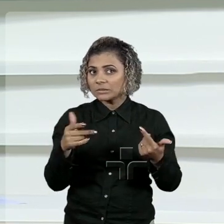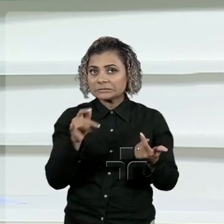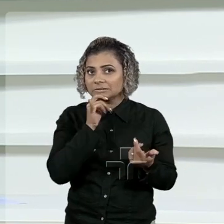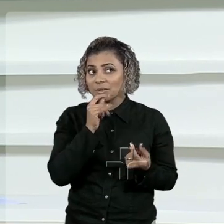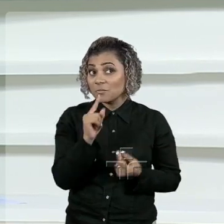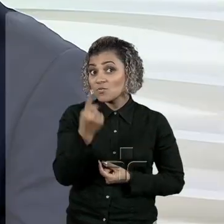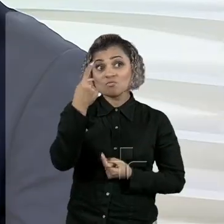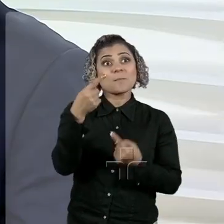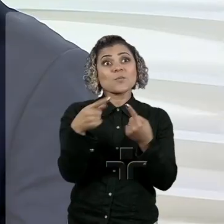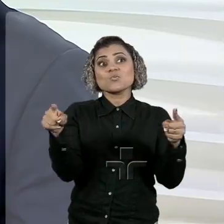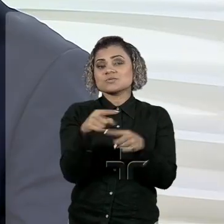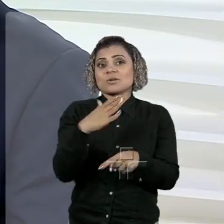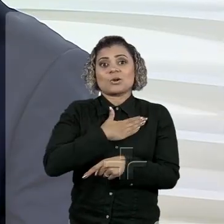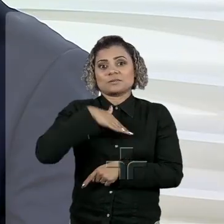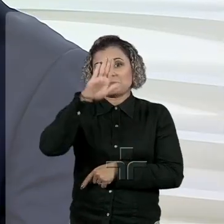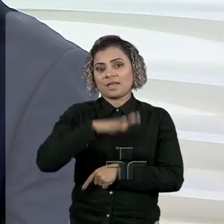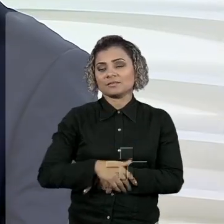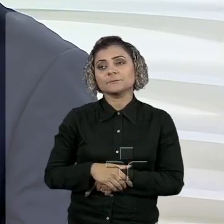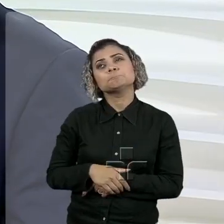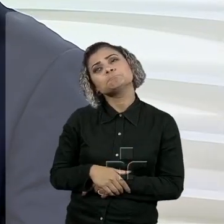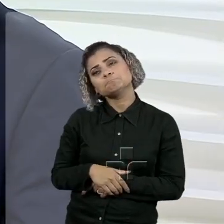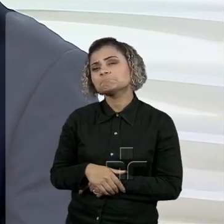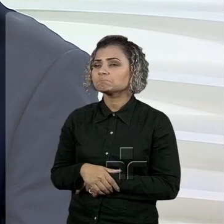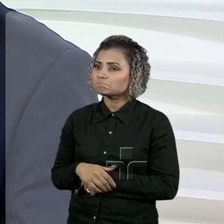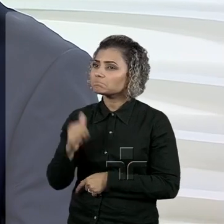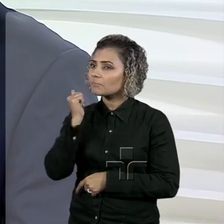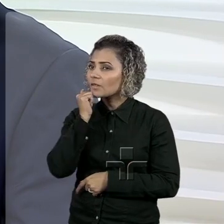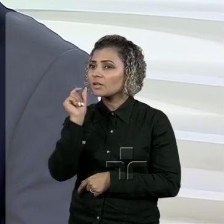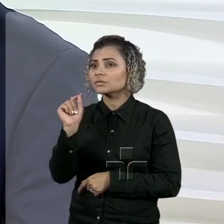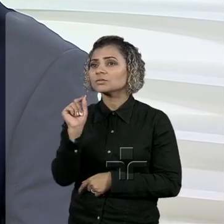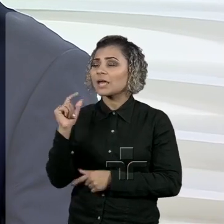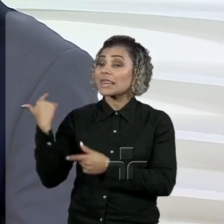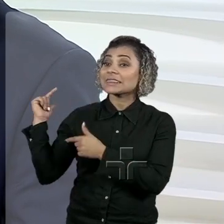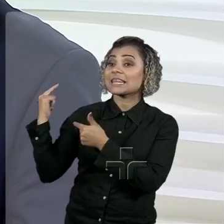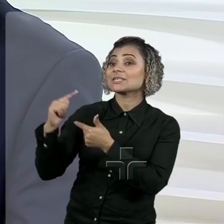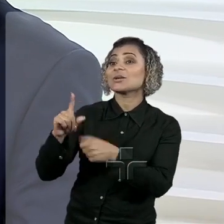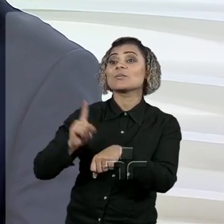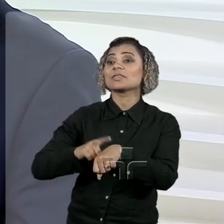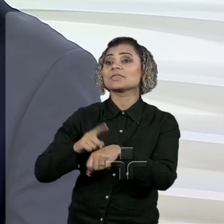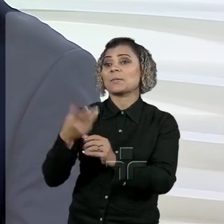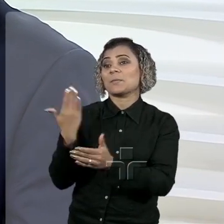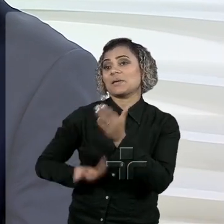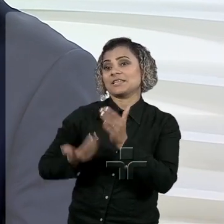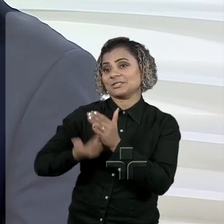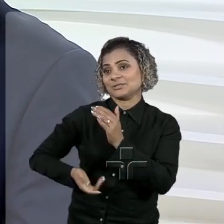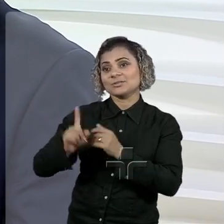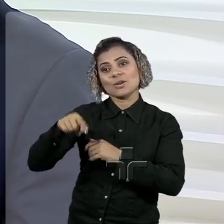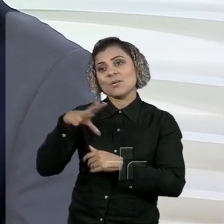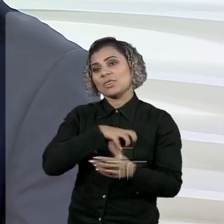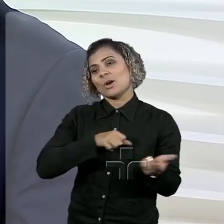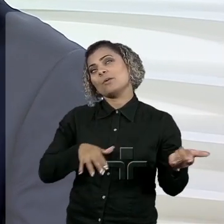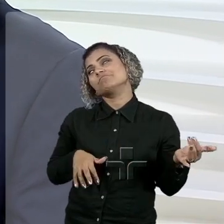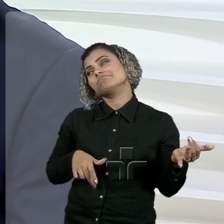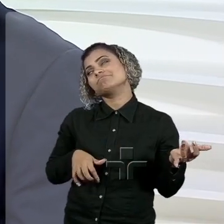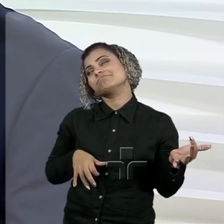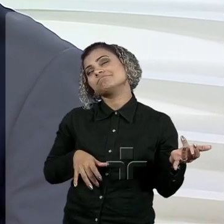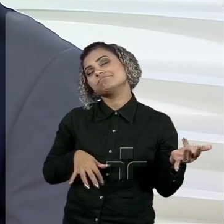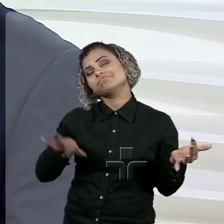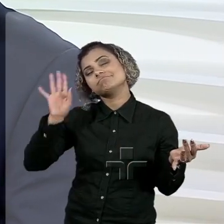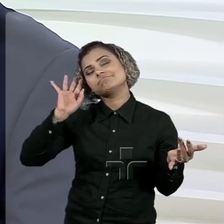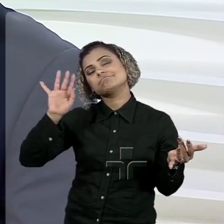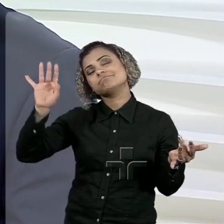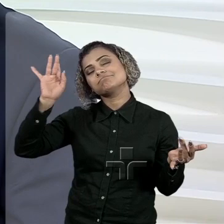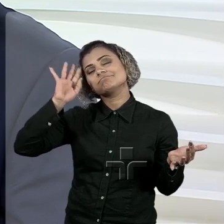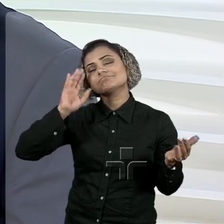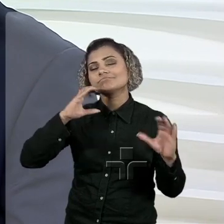playlist? Acho que talvez a velha e tradicional Tempo Perdido, que eu adoro tocar no violão, adoro